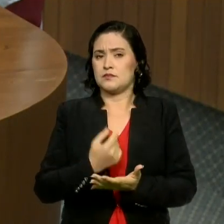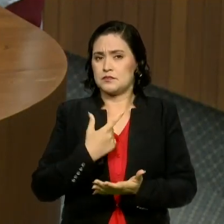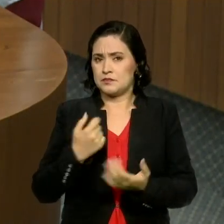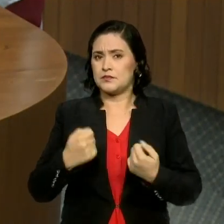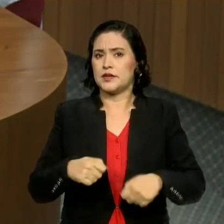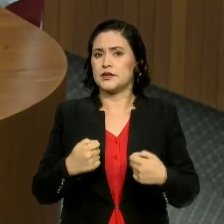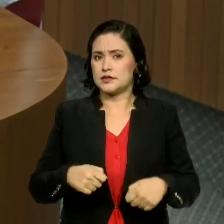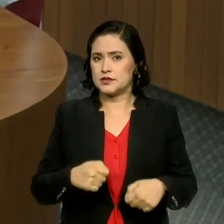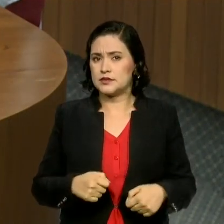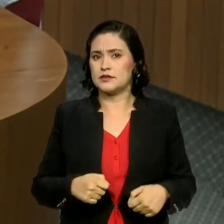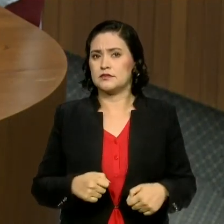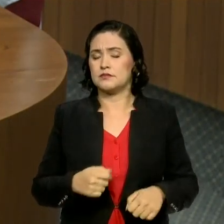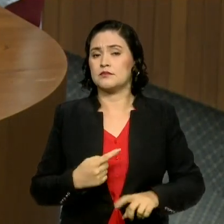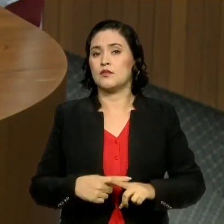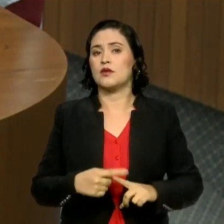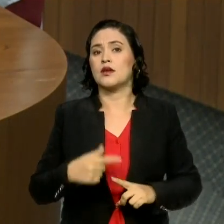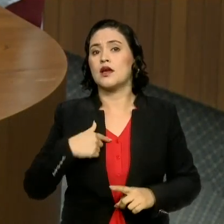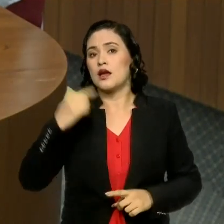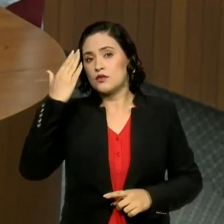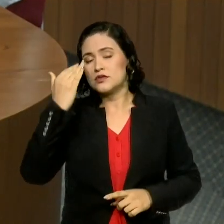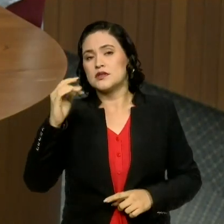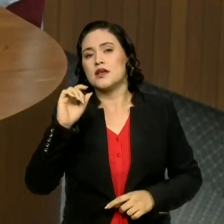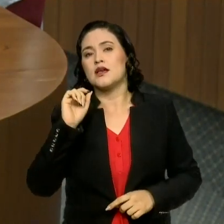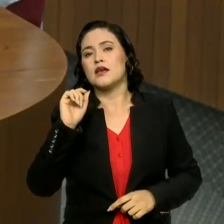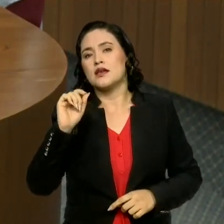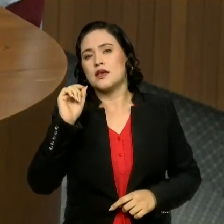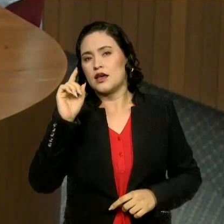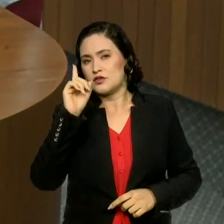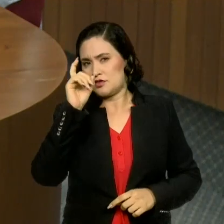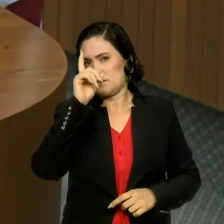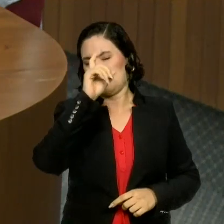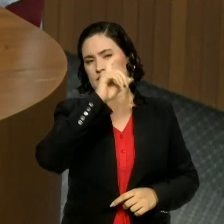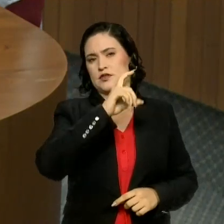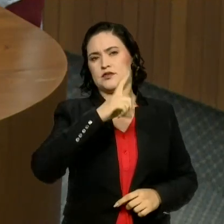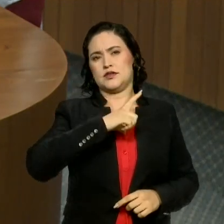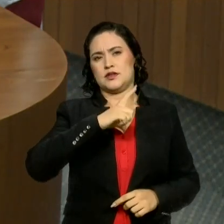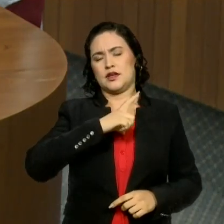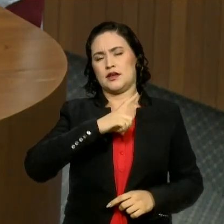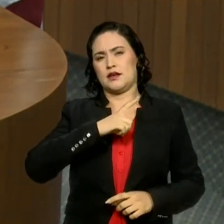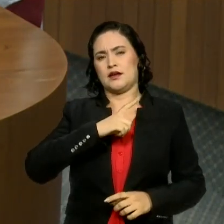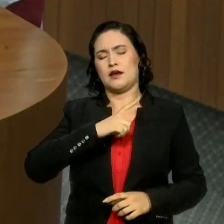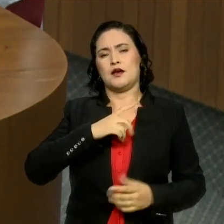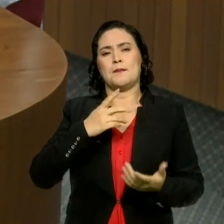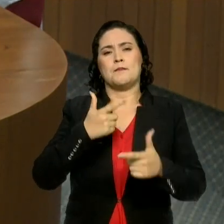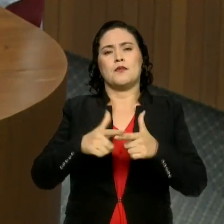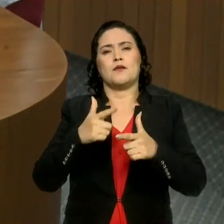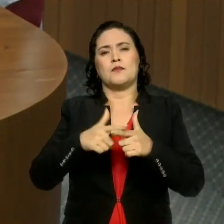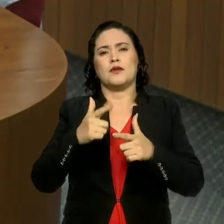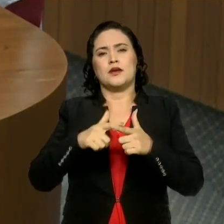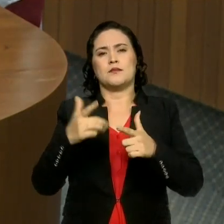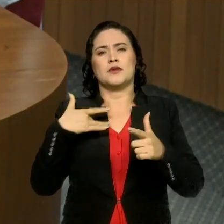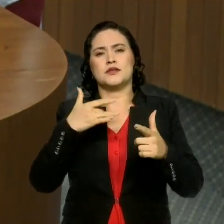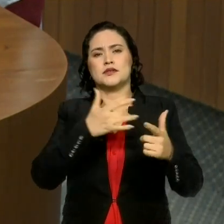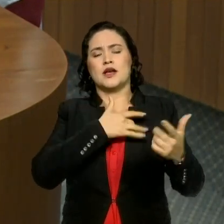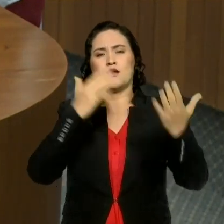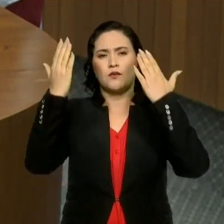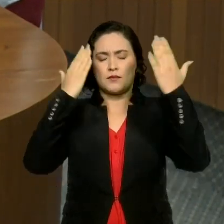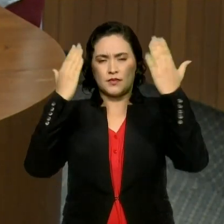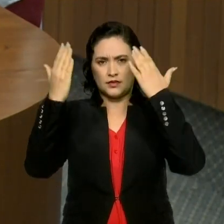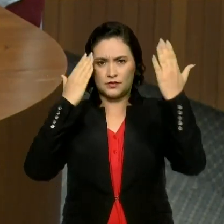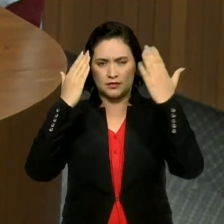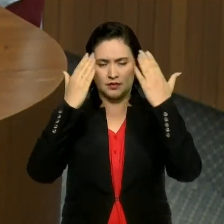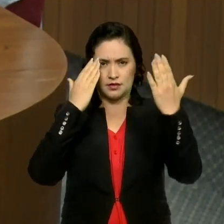com problema de saúde mental. Já trouxe esse tema várias vezes aqui à tribuna da casa e trato com